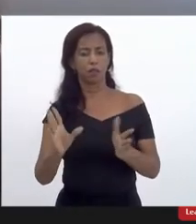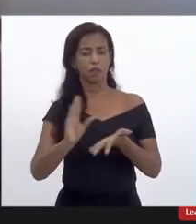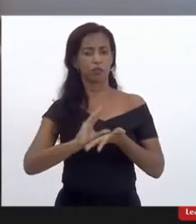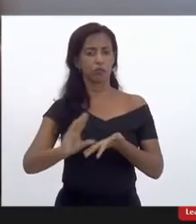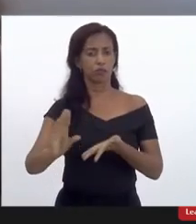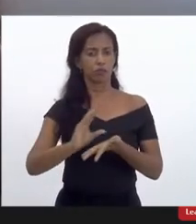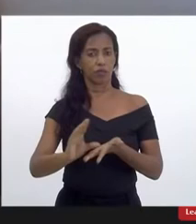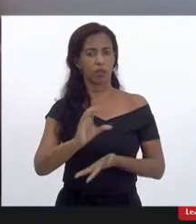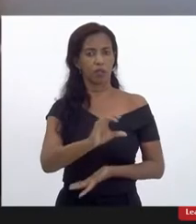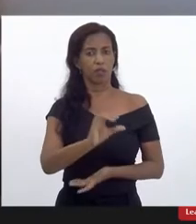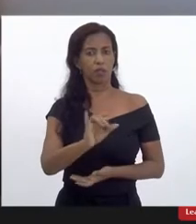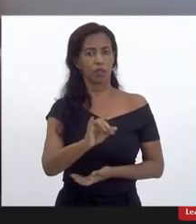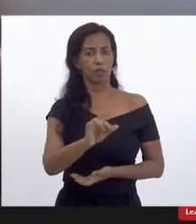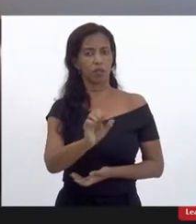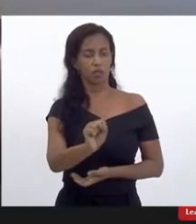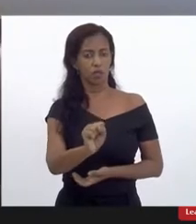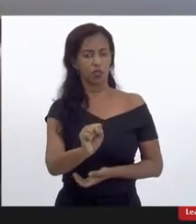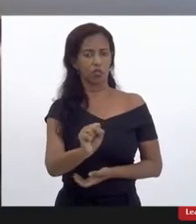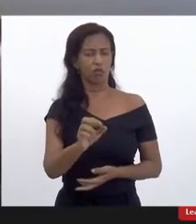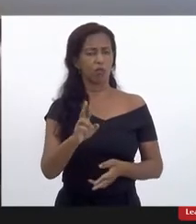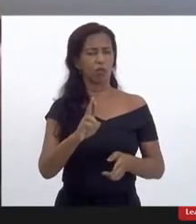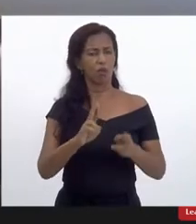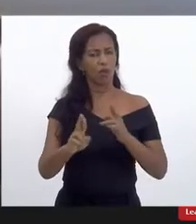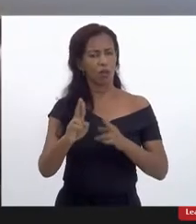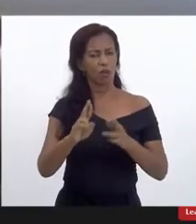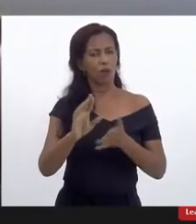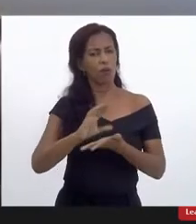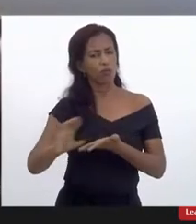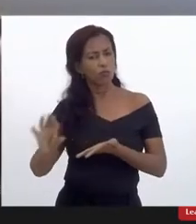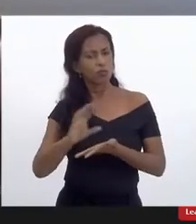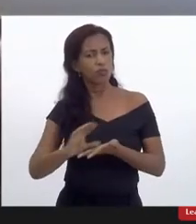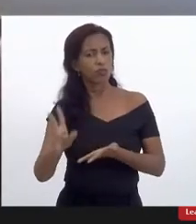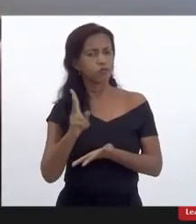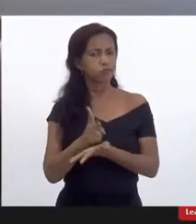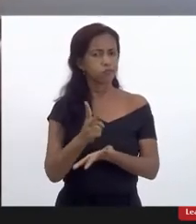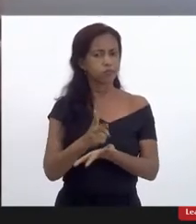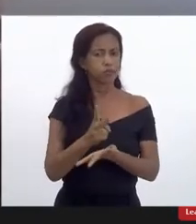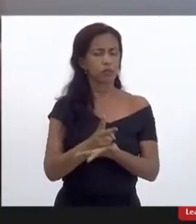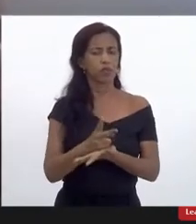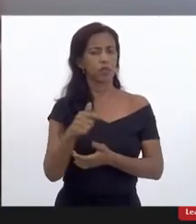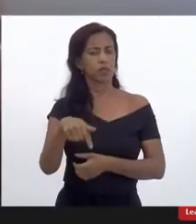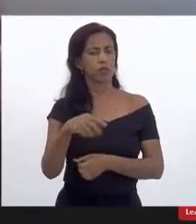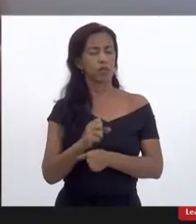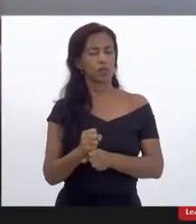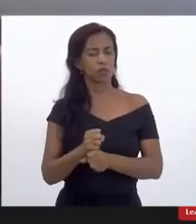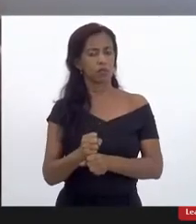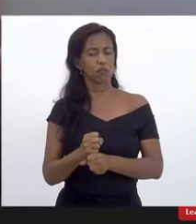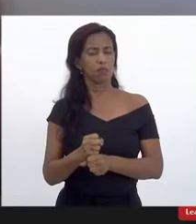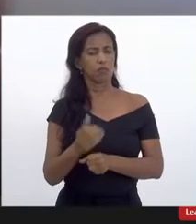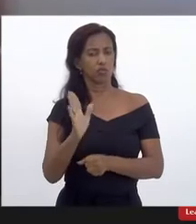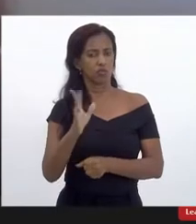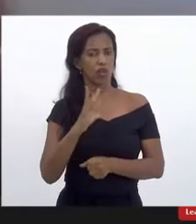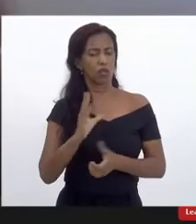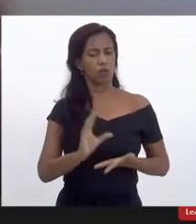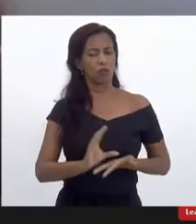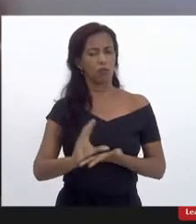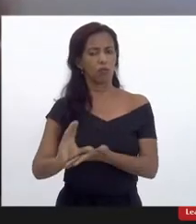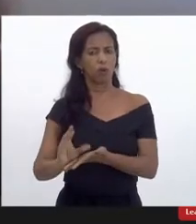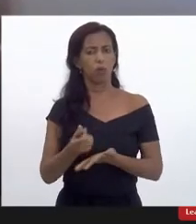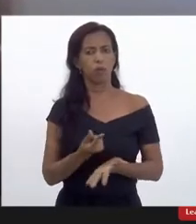verba CIDES regularmente para as unidades. Esse ano a gente teve um aporte